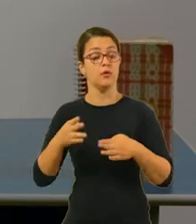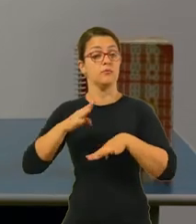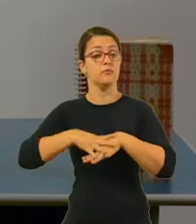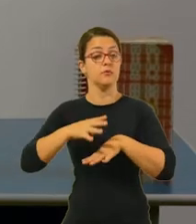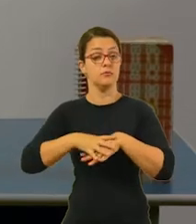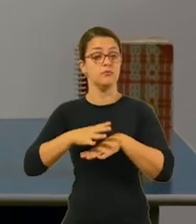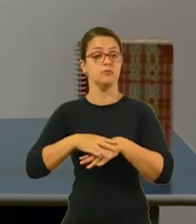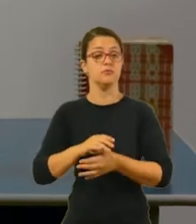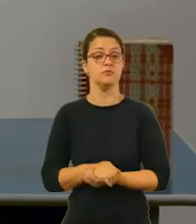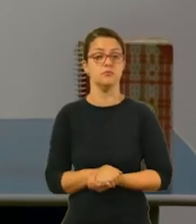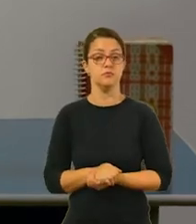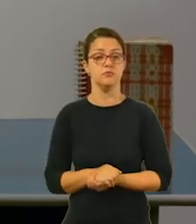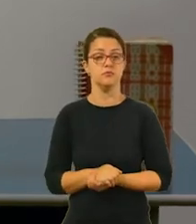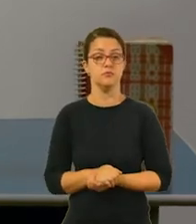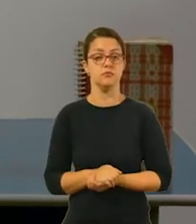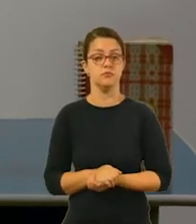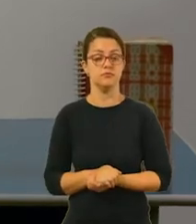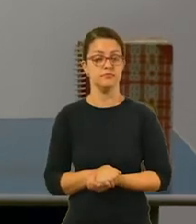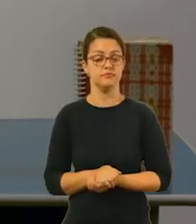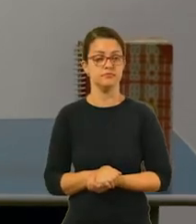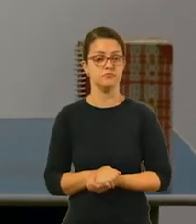Vamos agora à matemática.